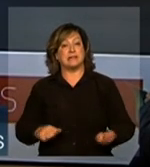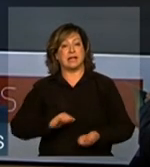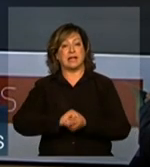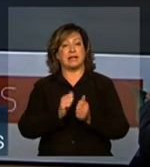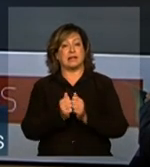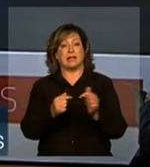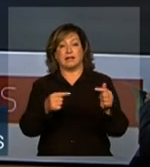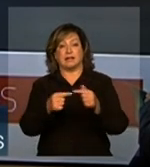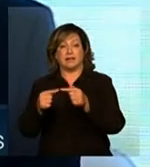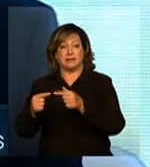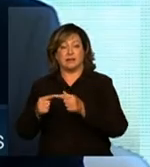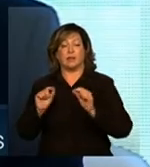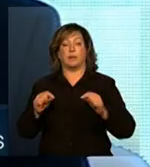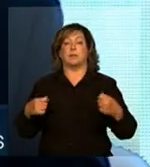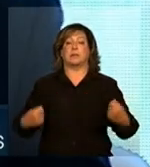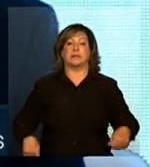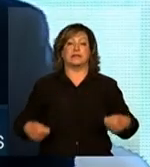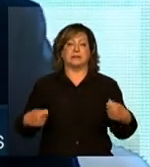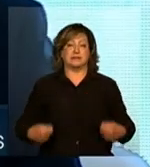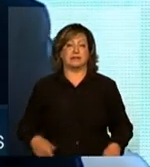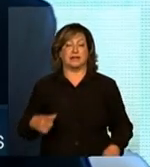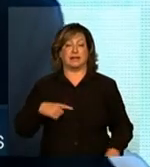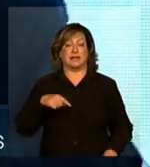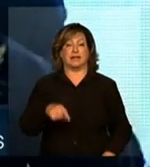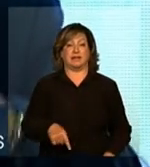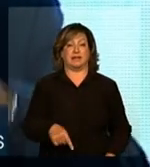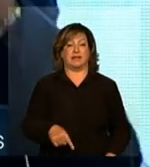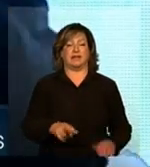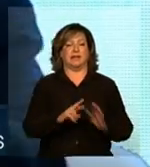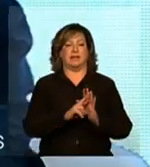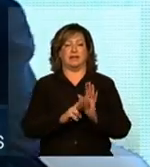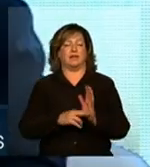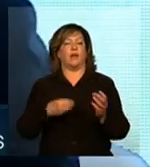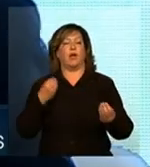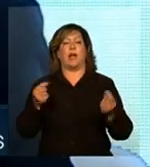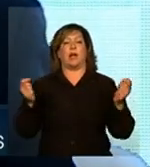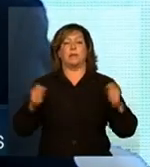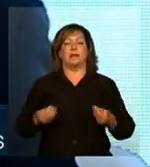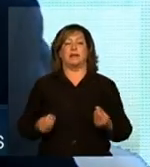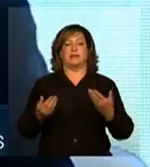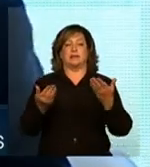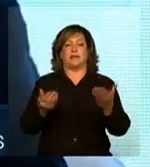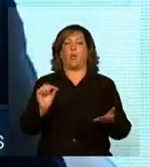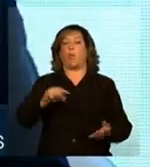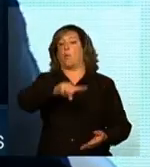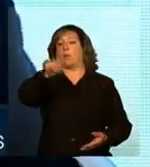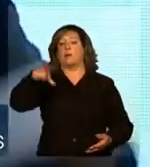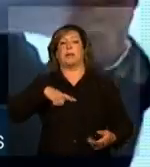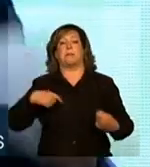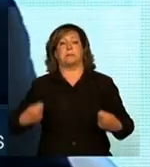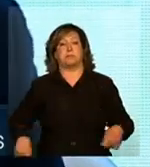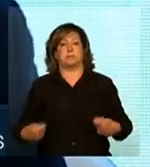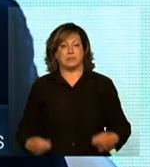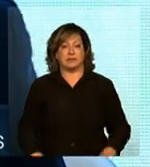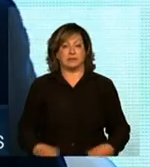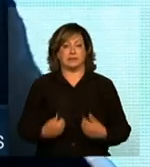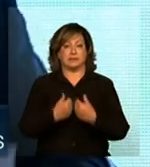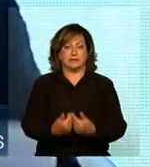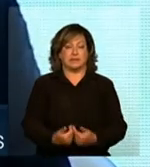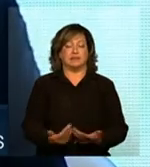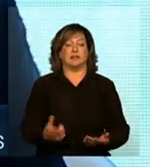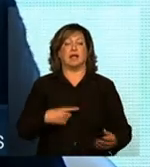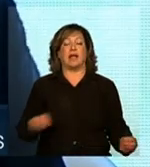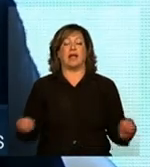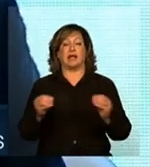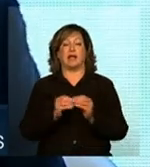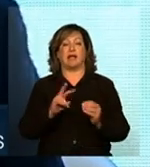ofertar à demanda efetiva que tem ali. Regularidade, capacidade de ofertar o que a demanda está pedindo, né? Agregação de valor, eu acho